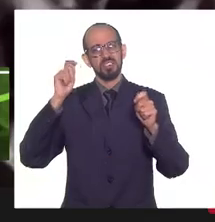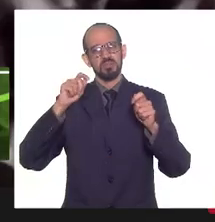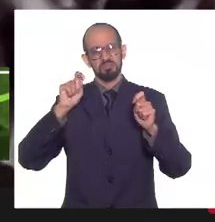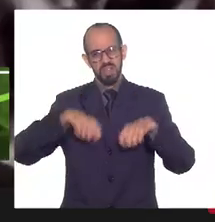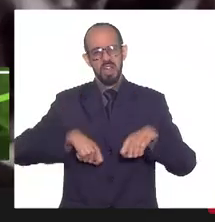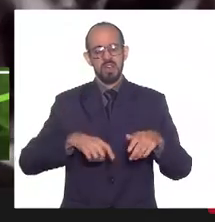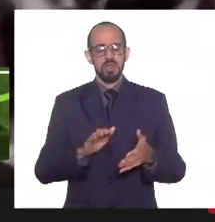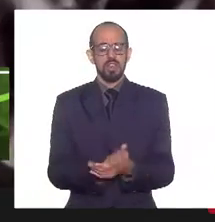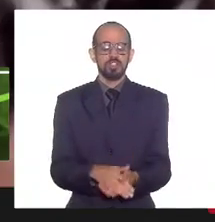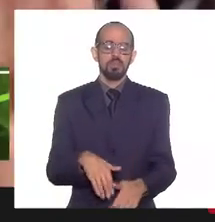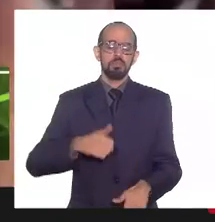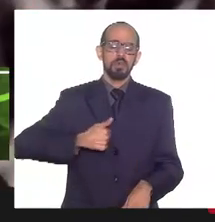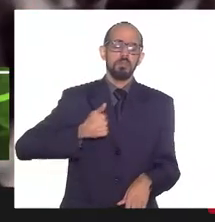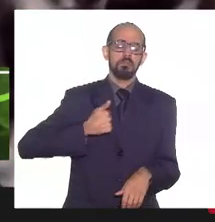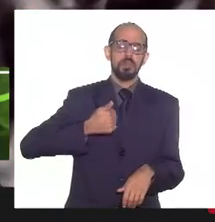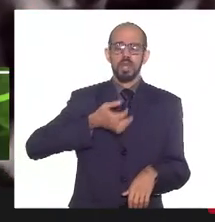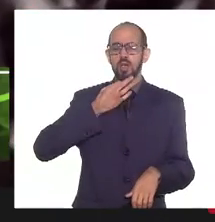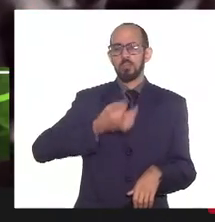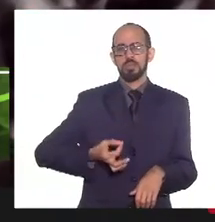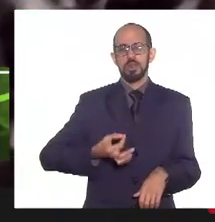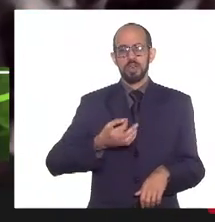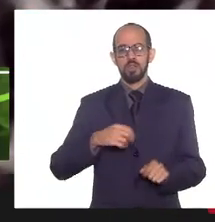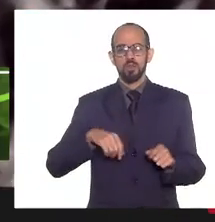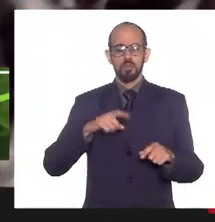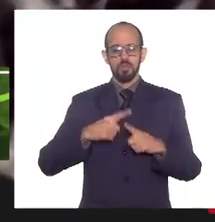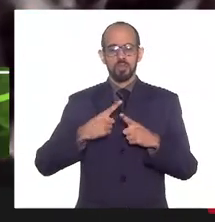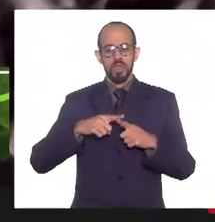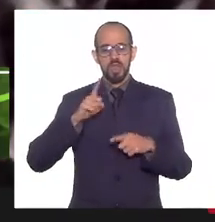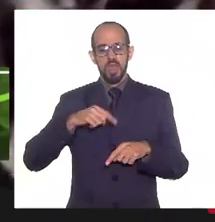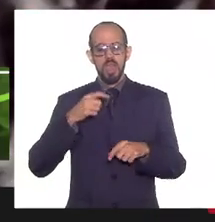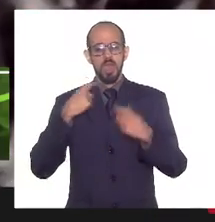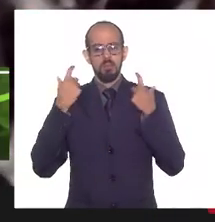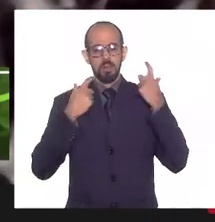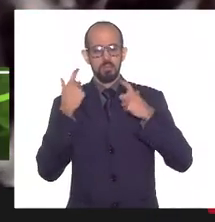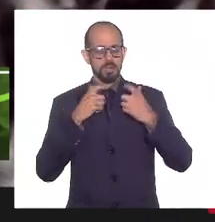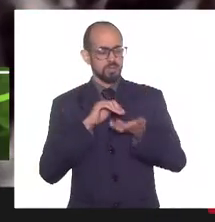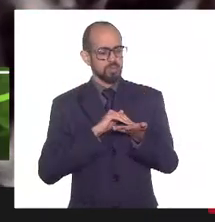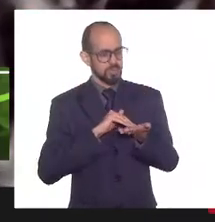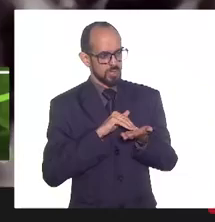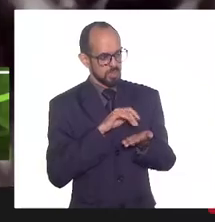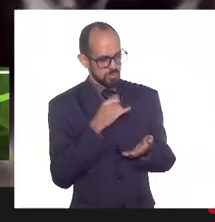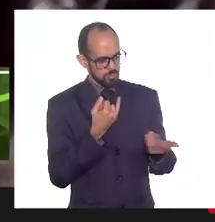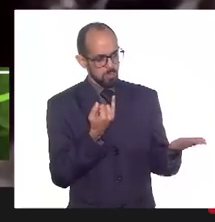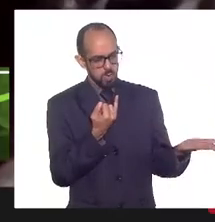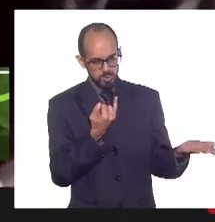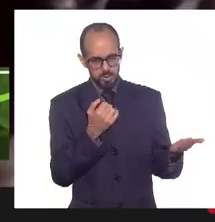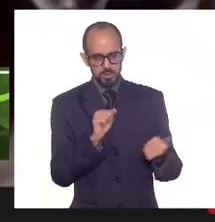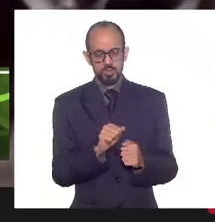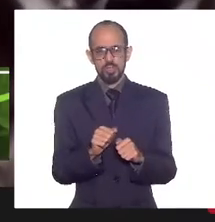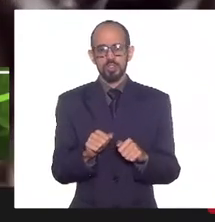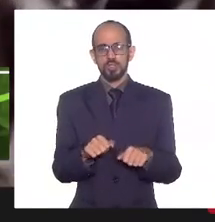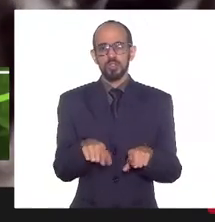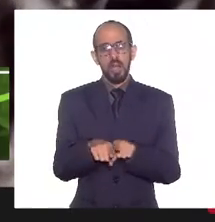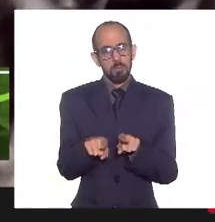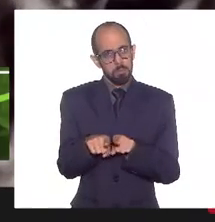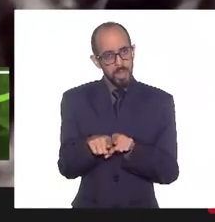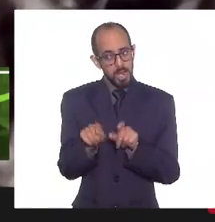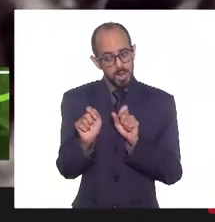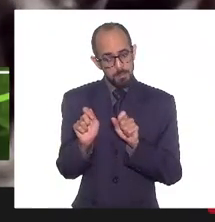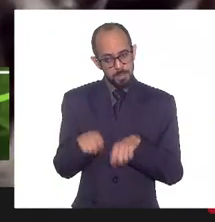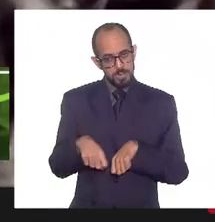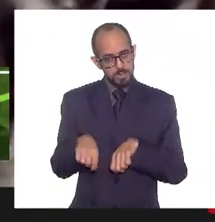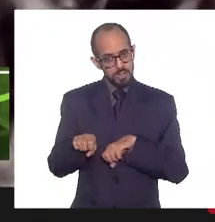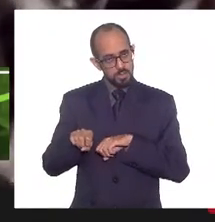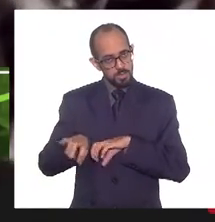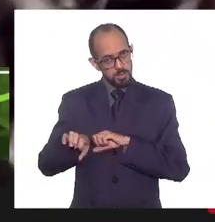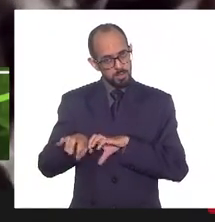consideração que eu queria fazer porque eu acho que essa preocupação da secretária é fundamental e a formação claro e a formação não